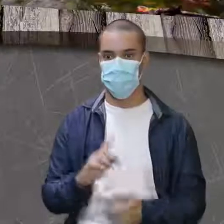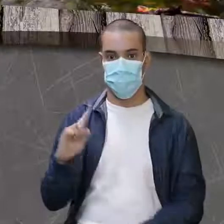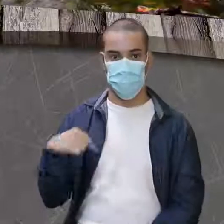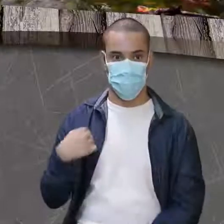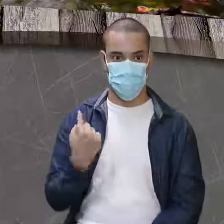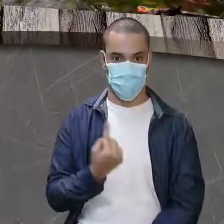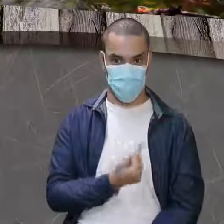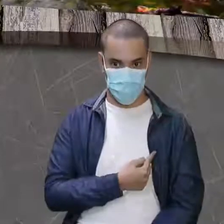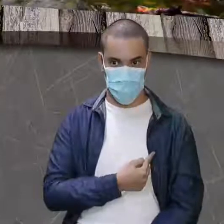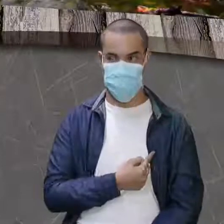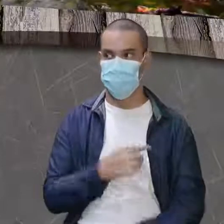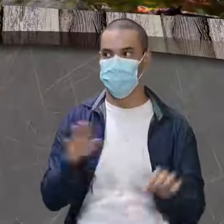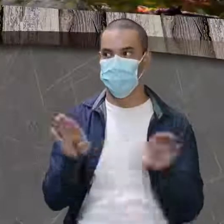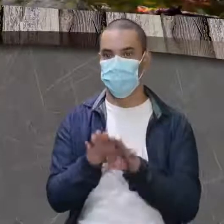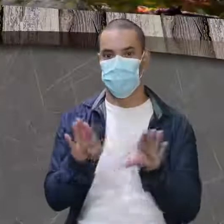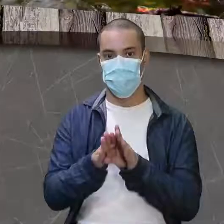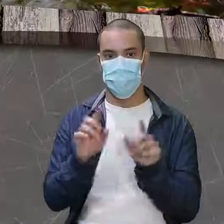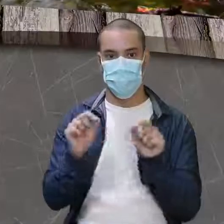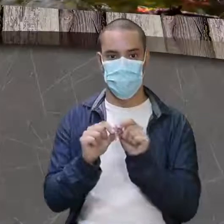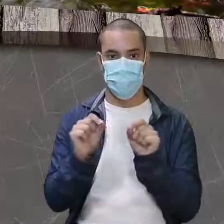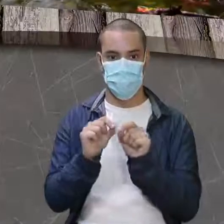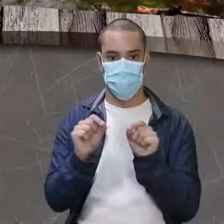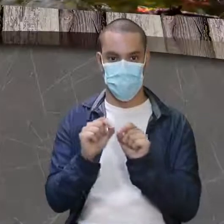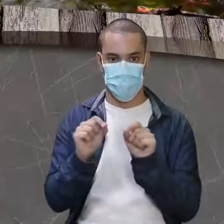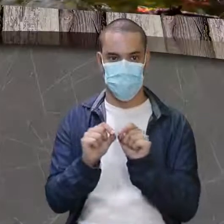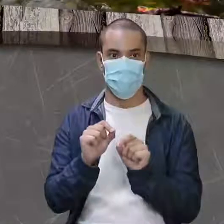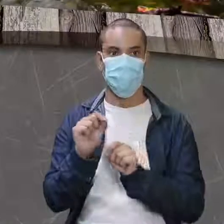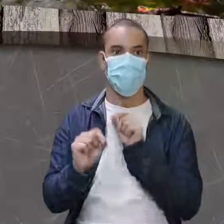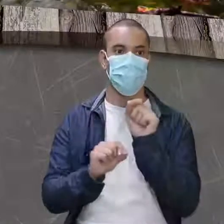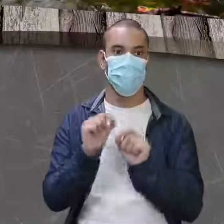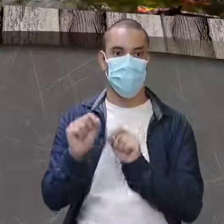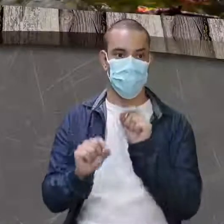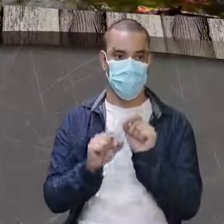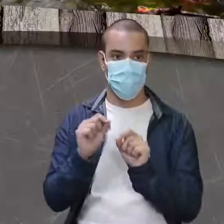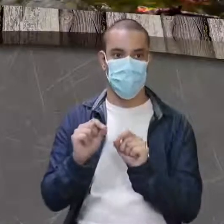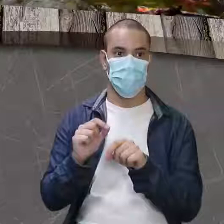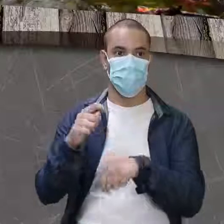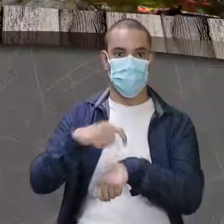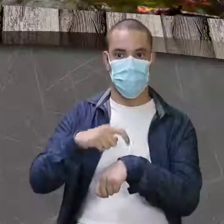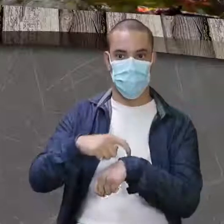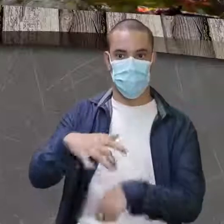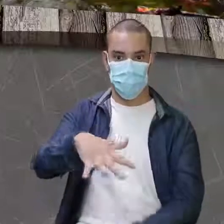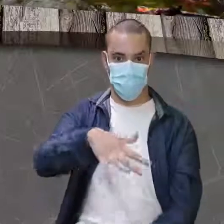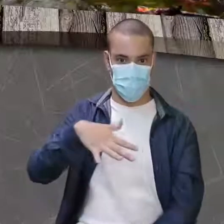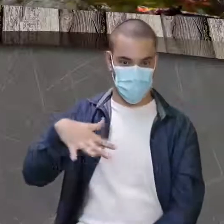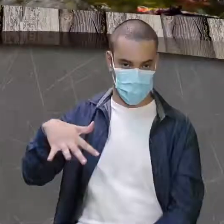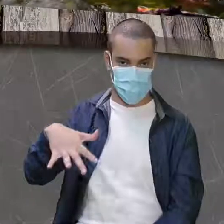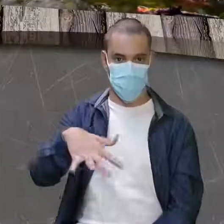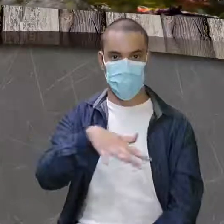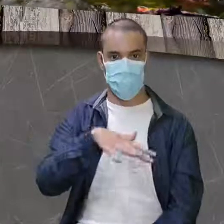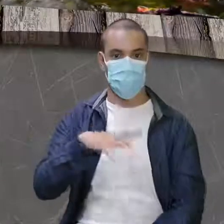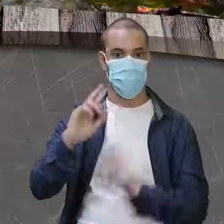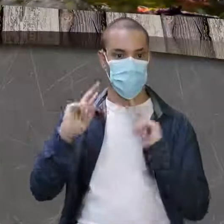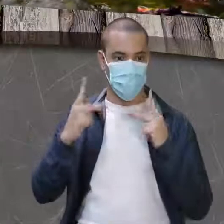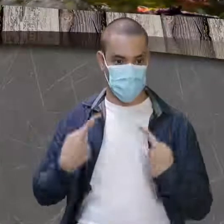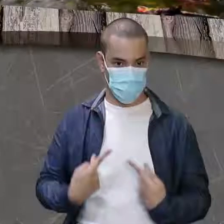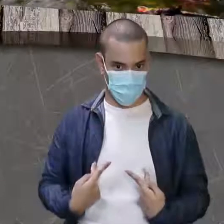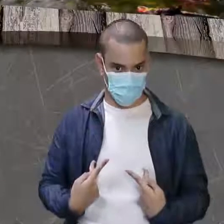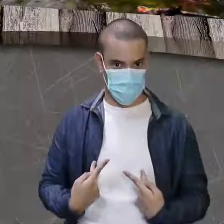Nós também fazemos parte do meio, seres